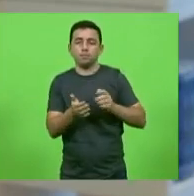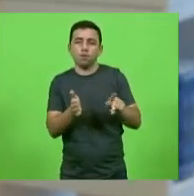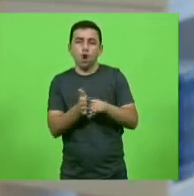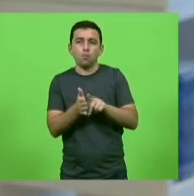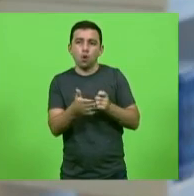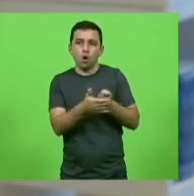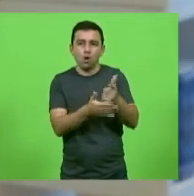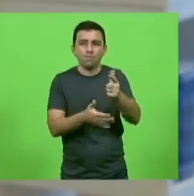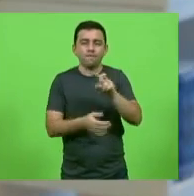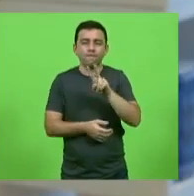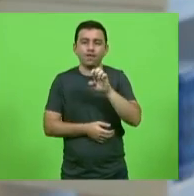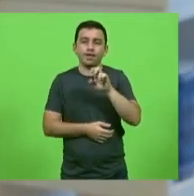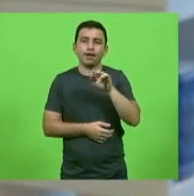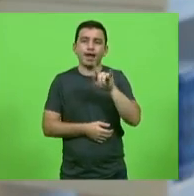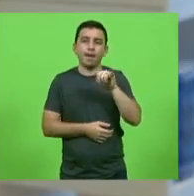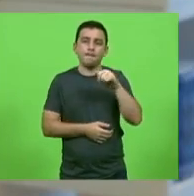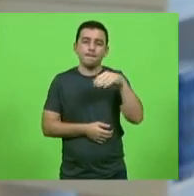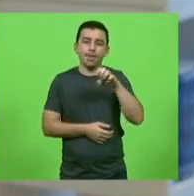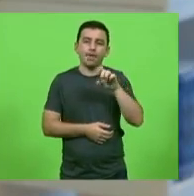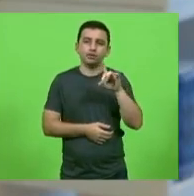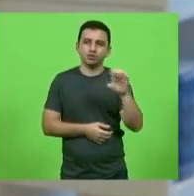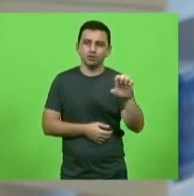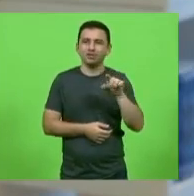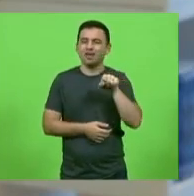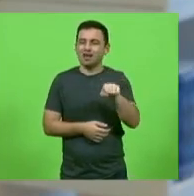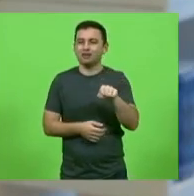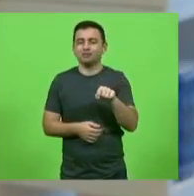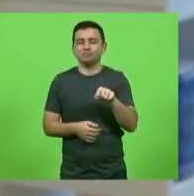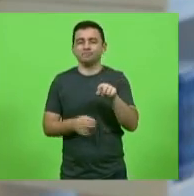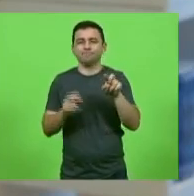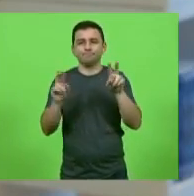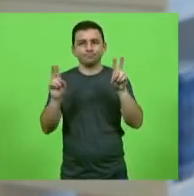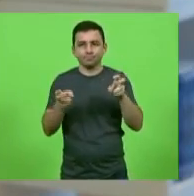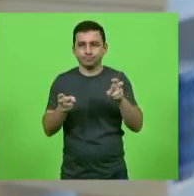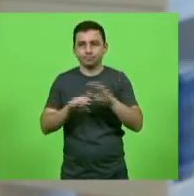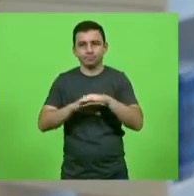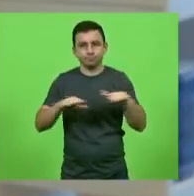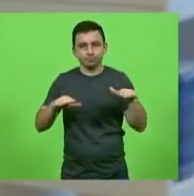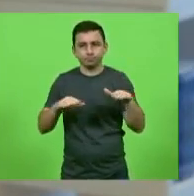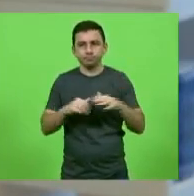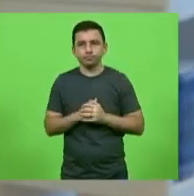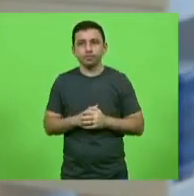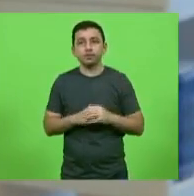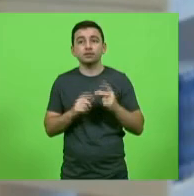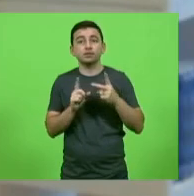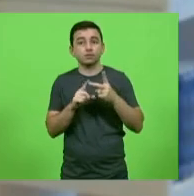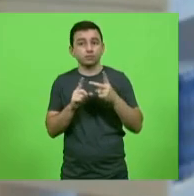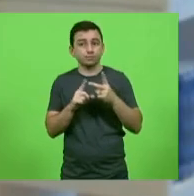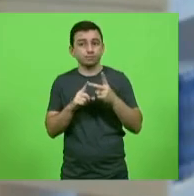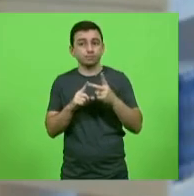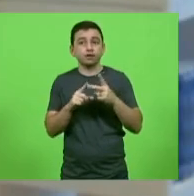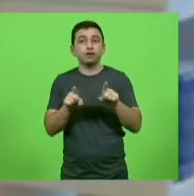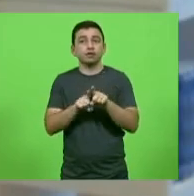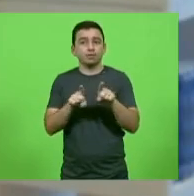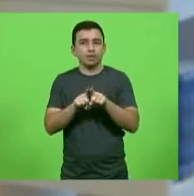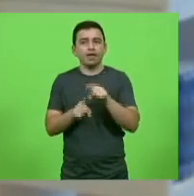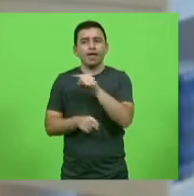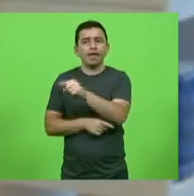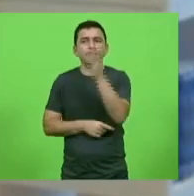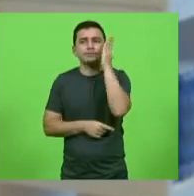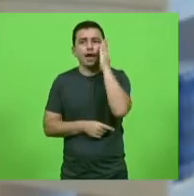Vegamed, fecho aspas. Há duas, porque o governador do estado teve ciência do pagamento antecipado apenas